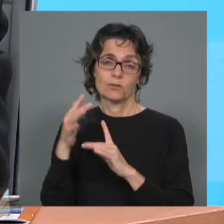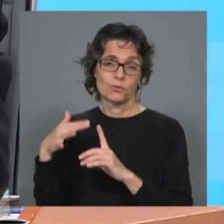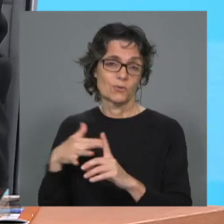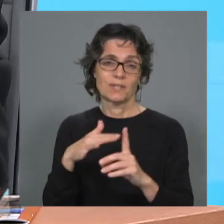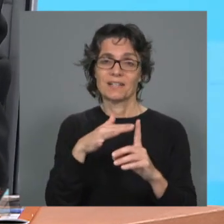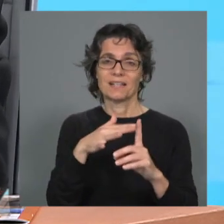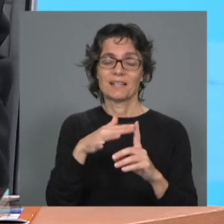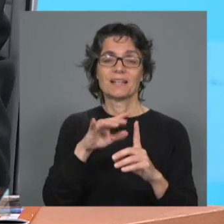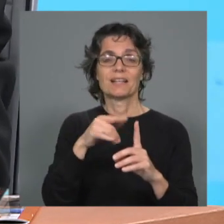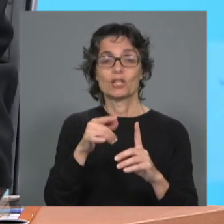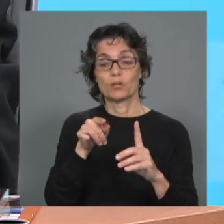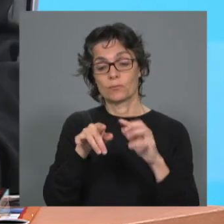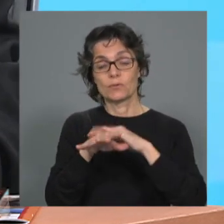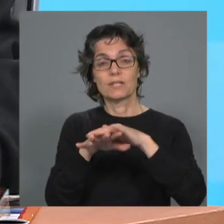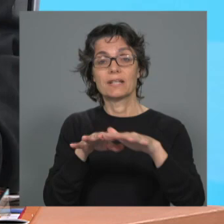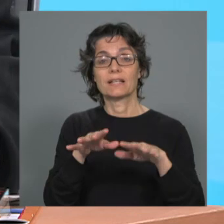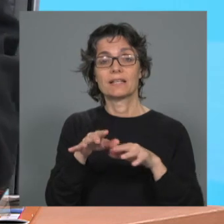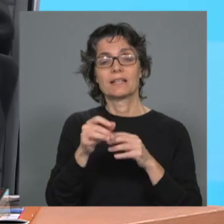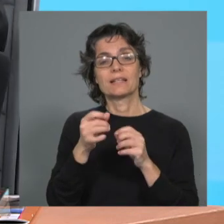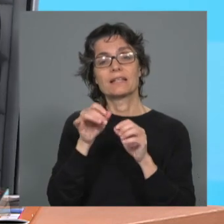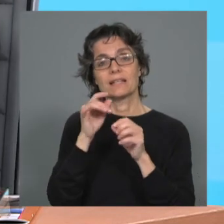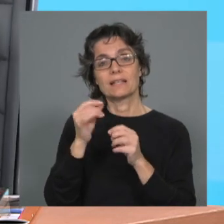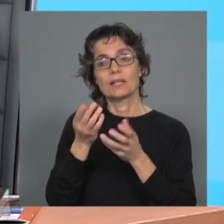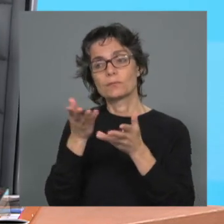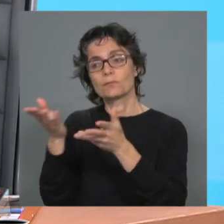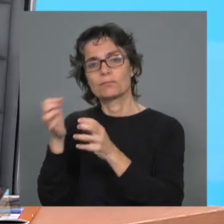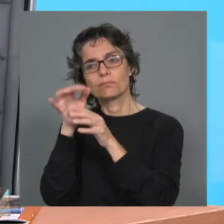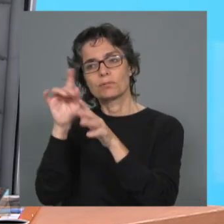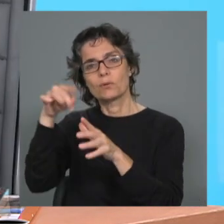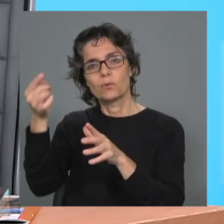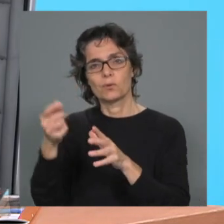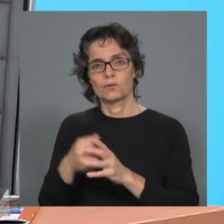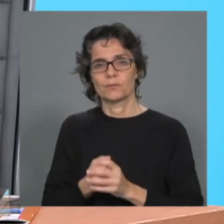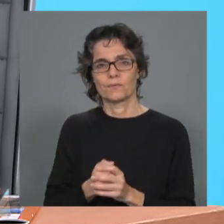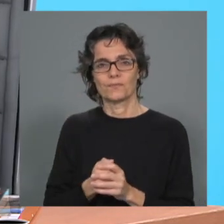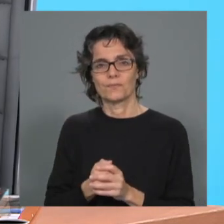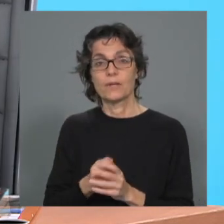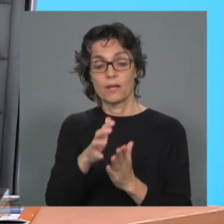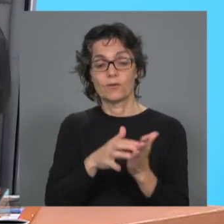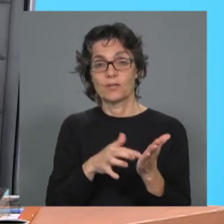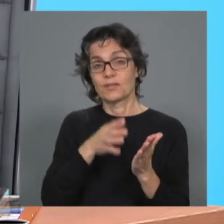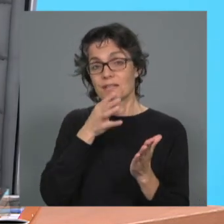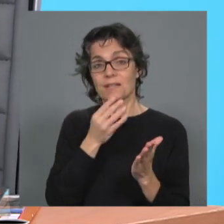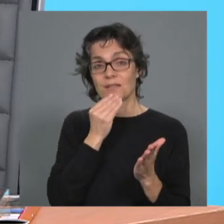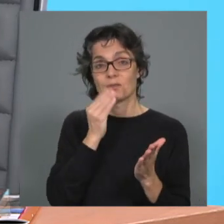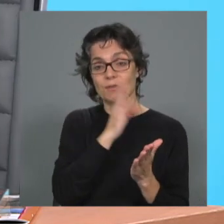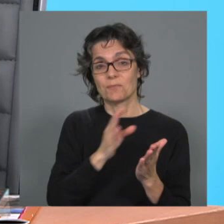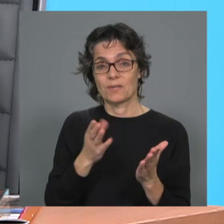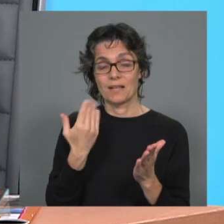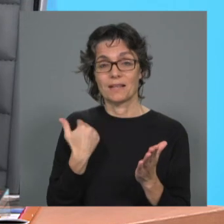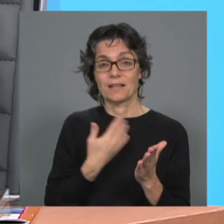abrir as portas. E este texto mostra que, de facto, a tradição judaica recusa